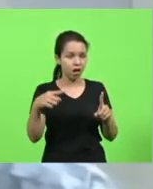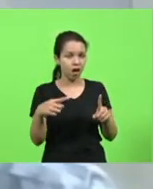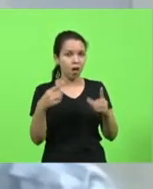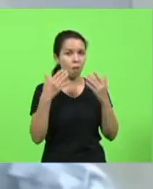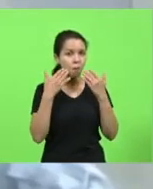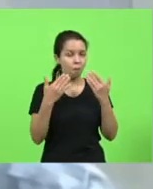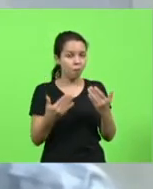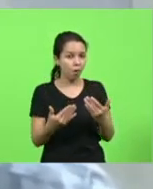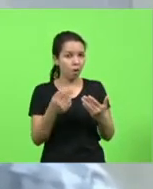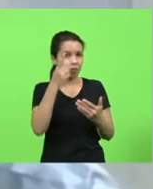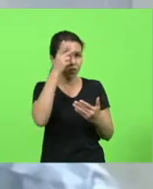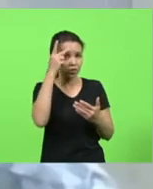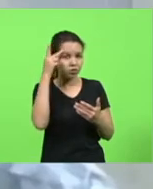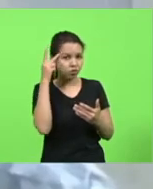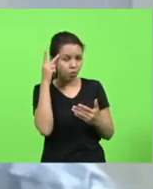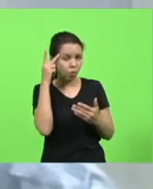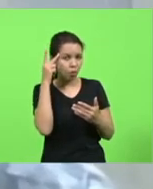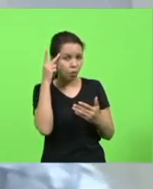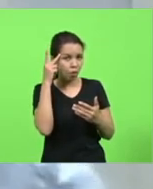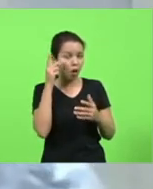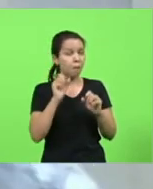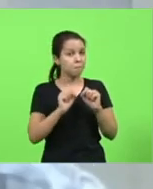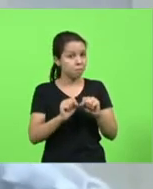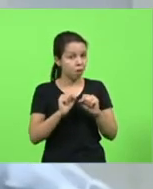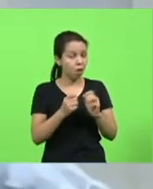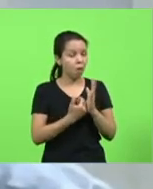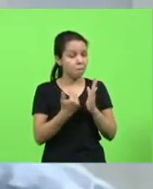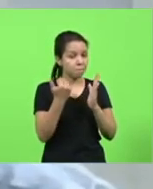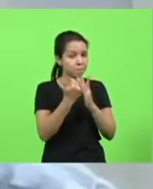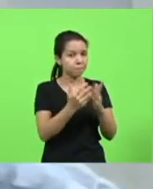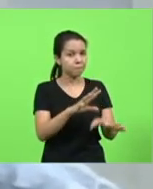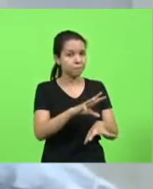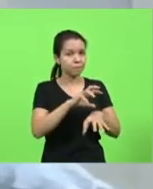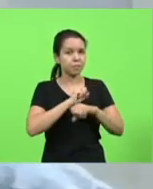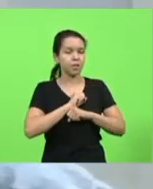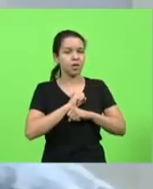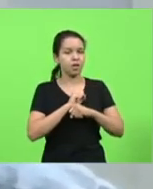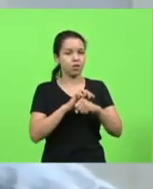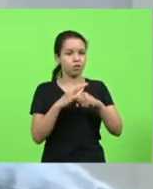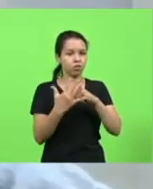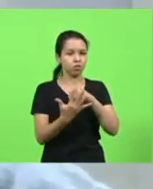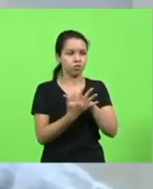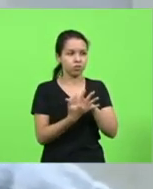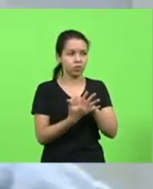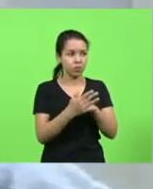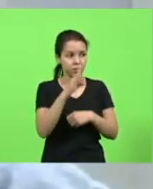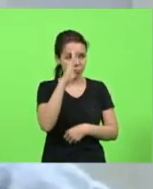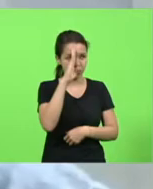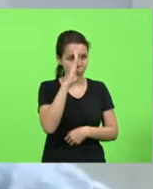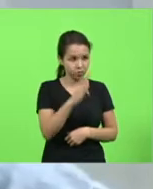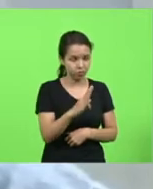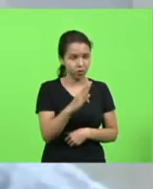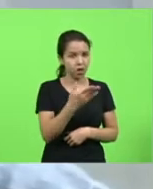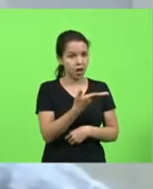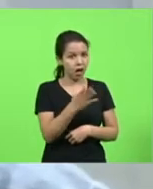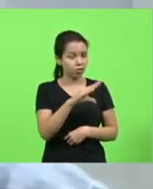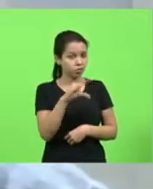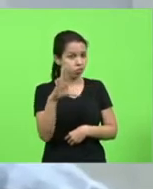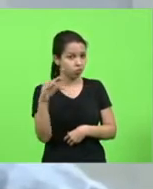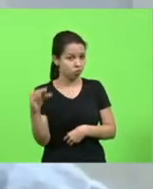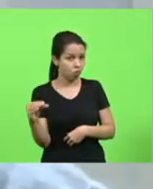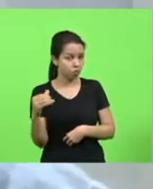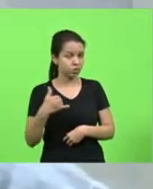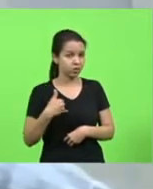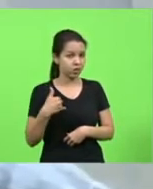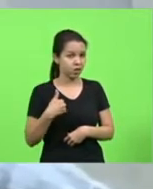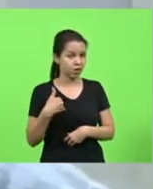vulneráveis à infecção, principalmente quando consideramos os adultos com mais de 40 anos e os